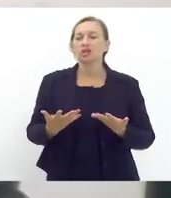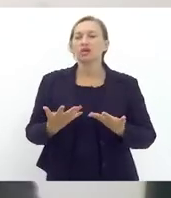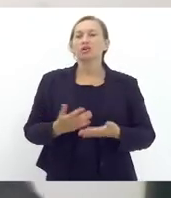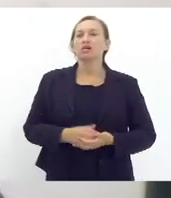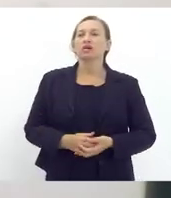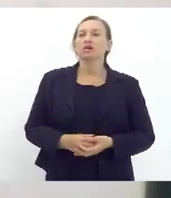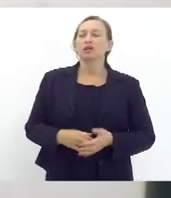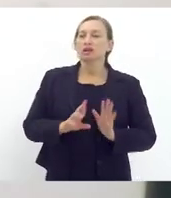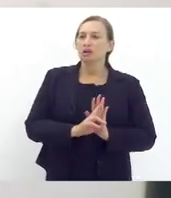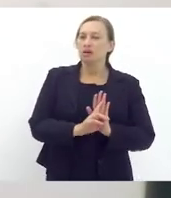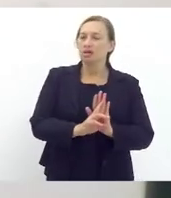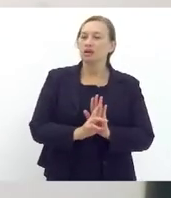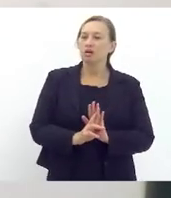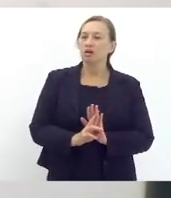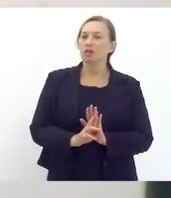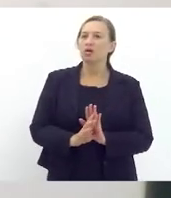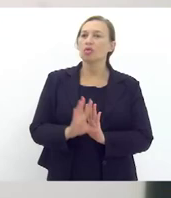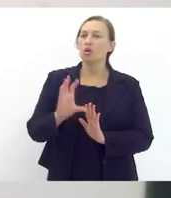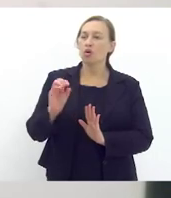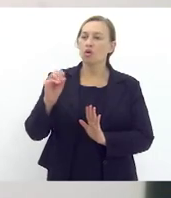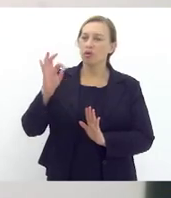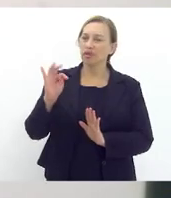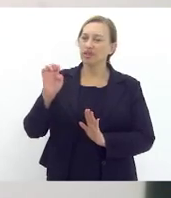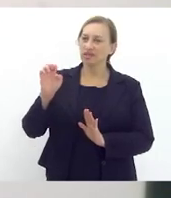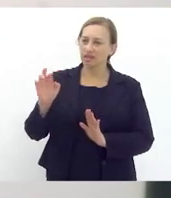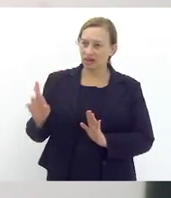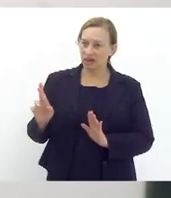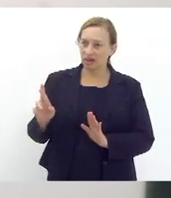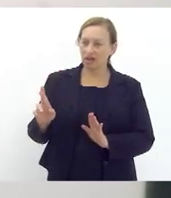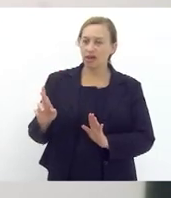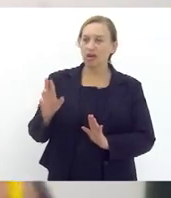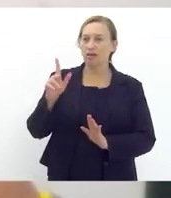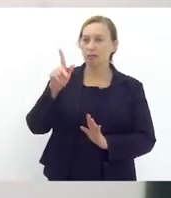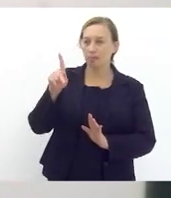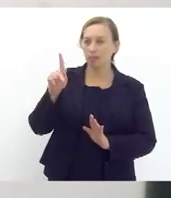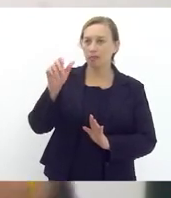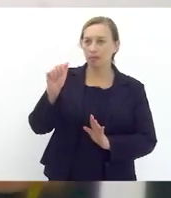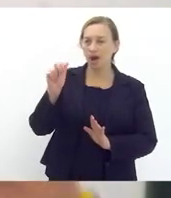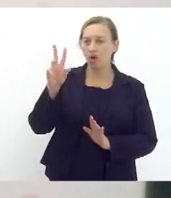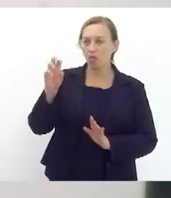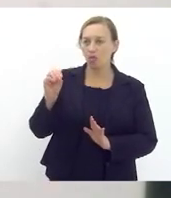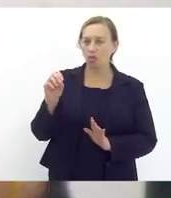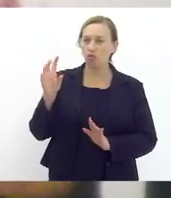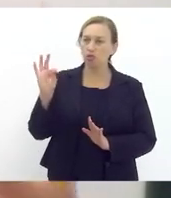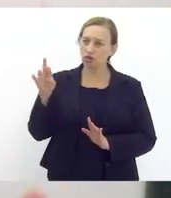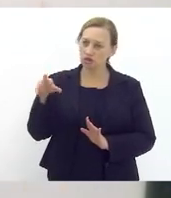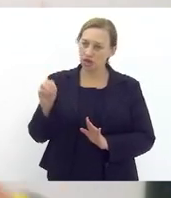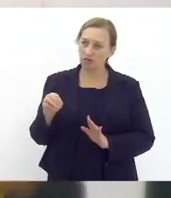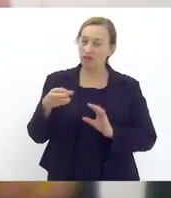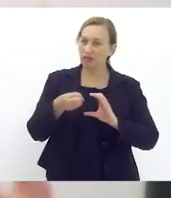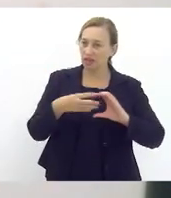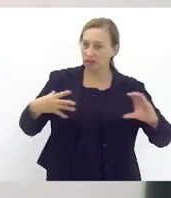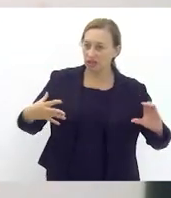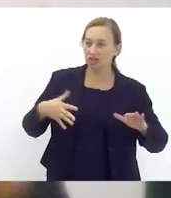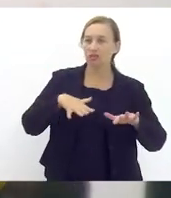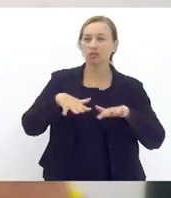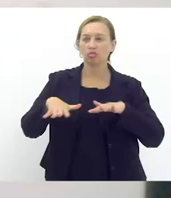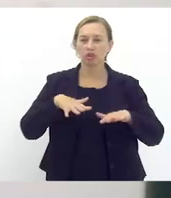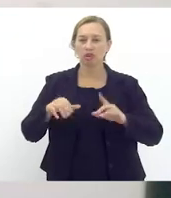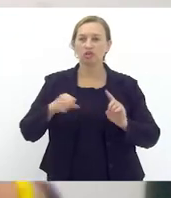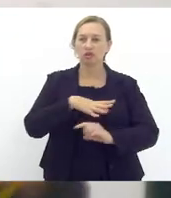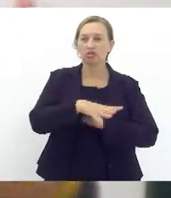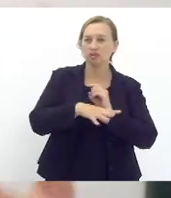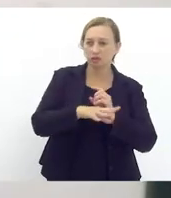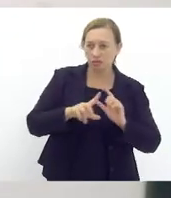a representação aqui por exemplo do comitê para o Gustavo é muito importante significativa Porque tem uma característica de movimento social ativo